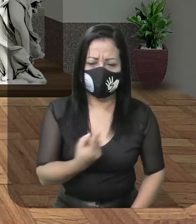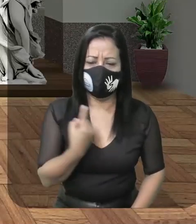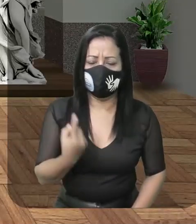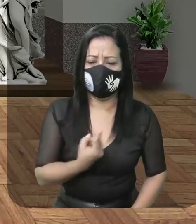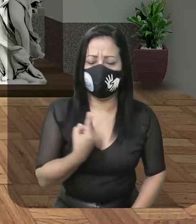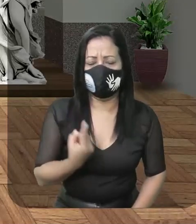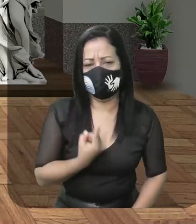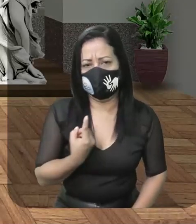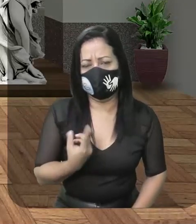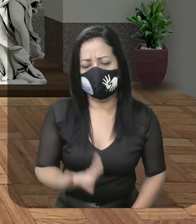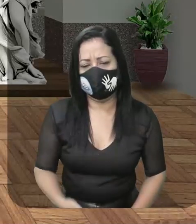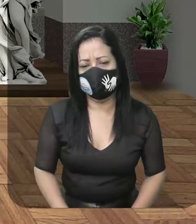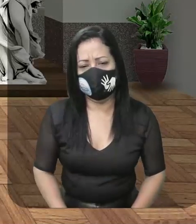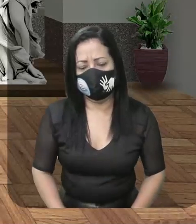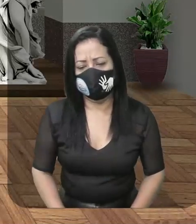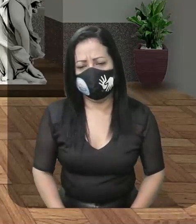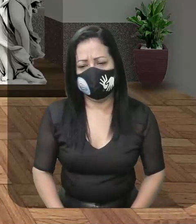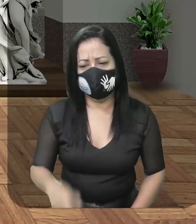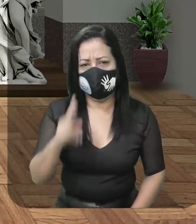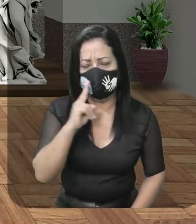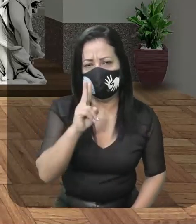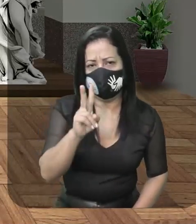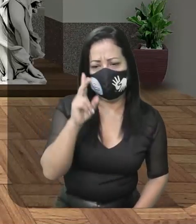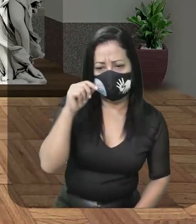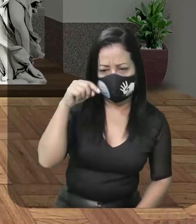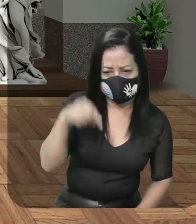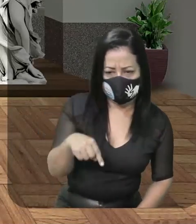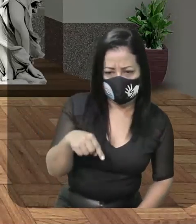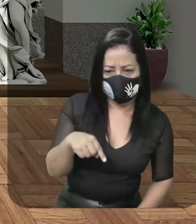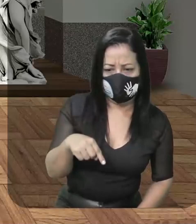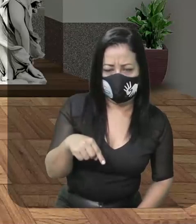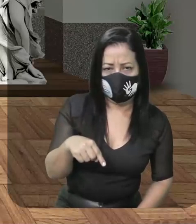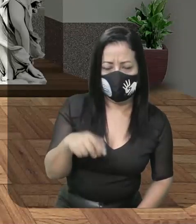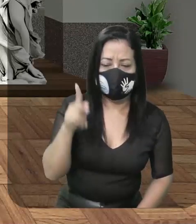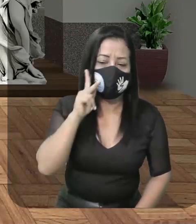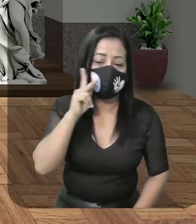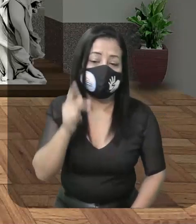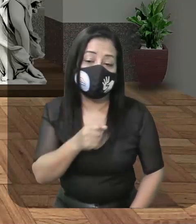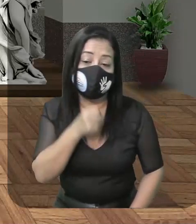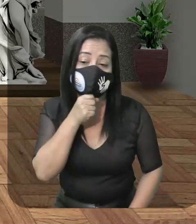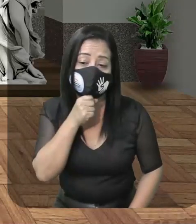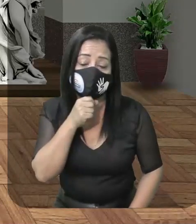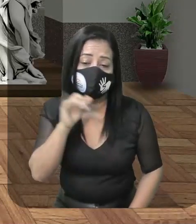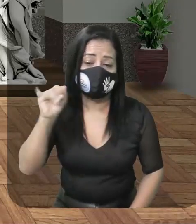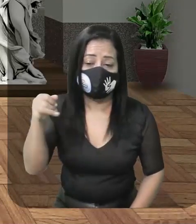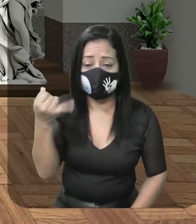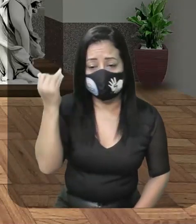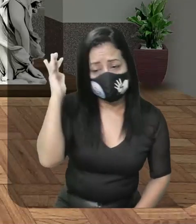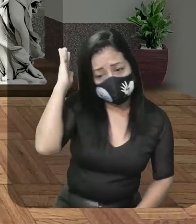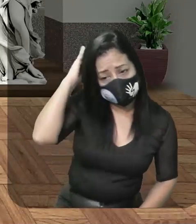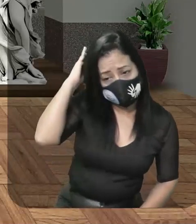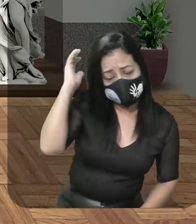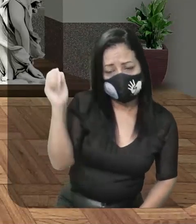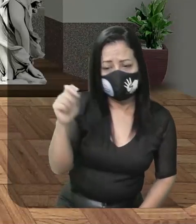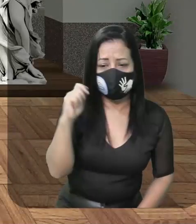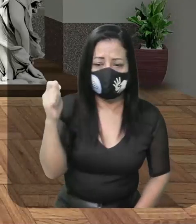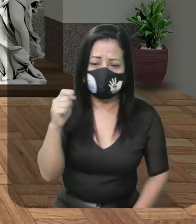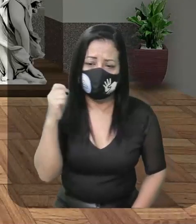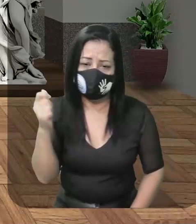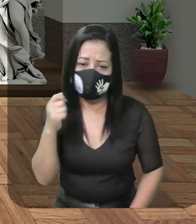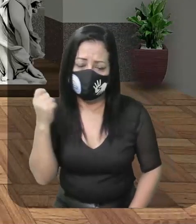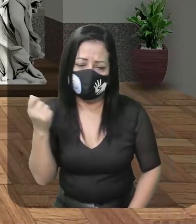que aqui nós temos Porto Velho, Ji-Paraná, Ariquemes, Rolim de